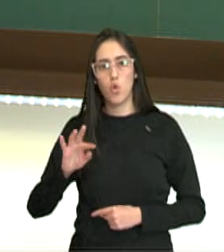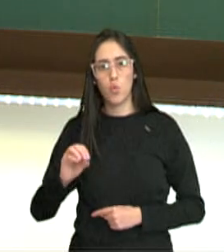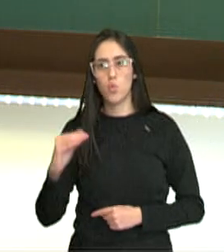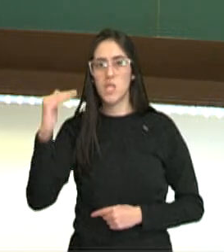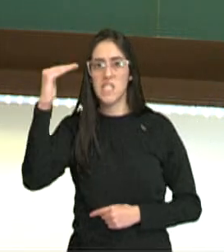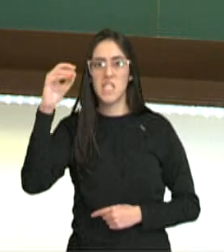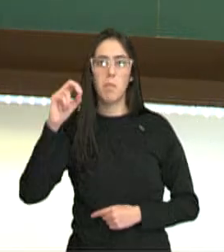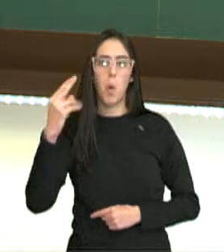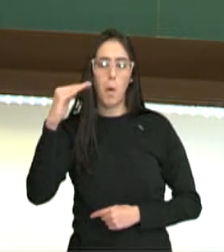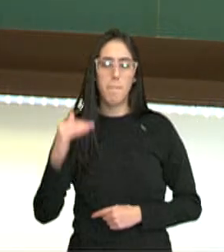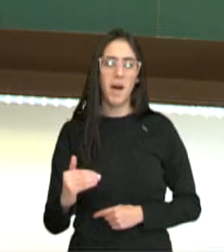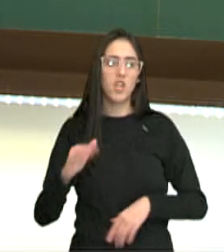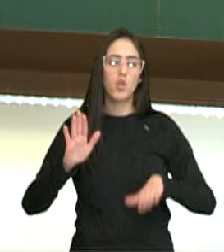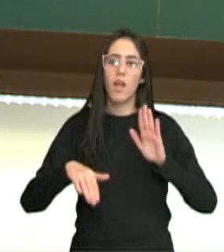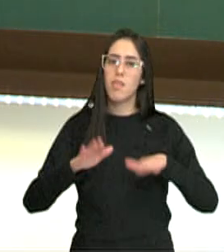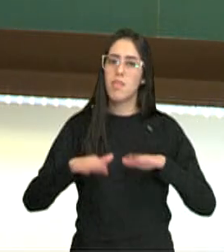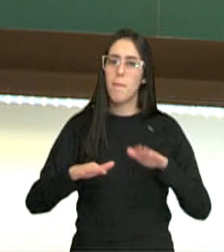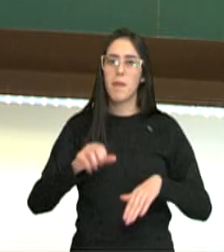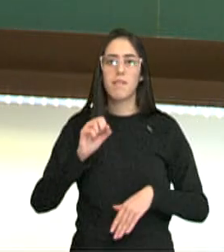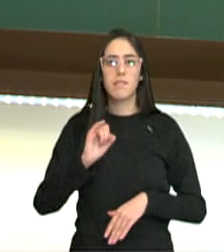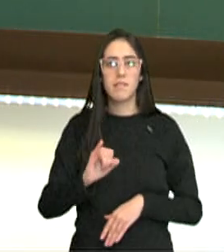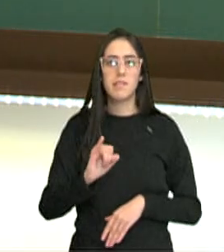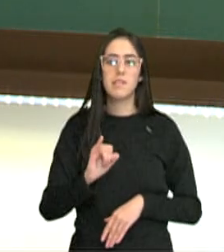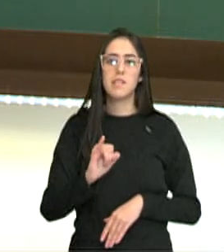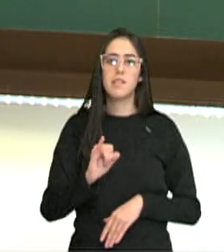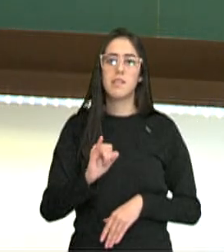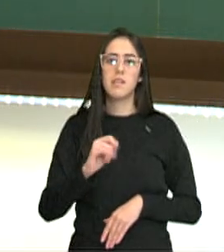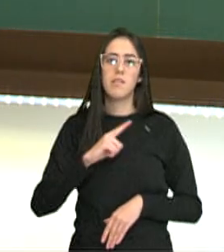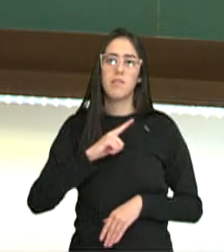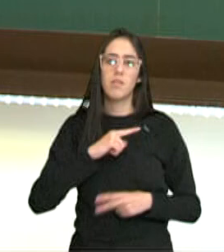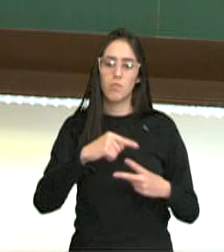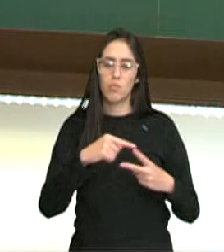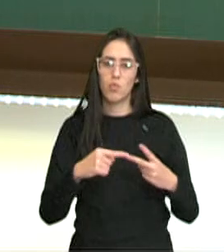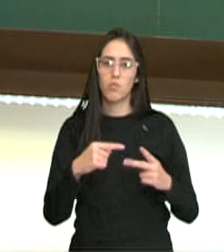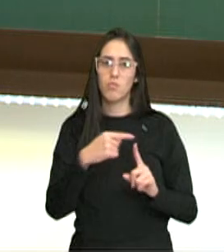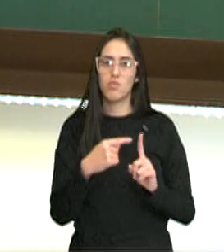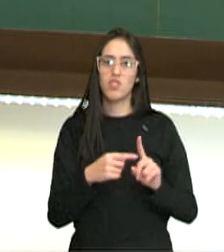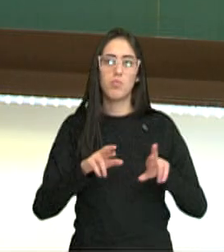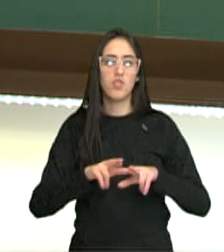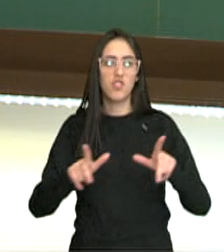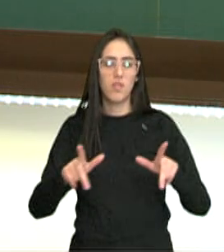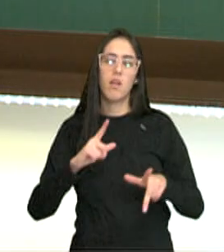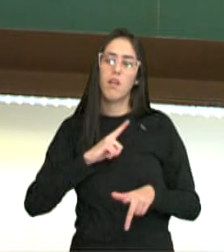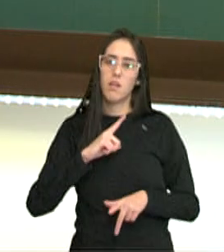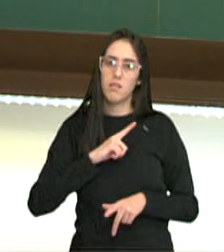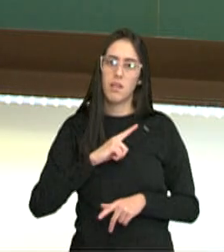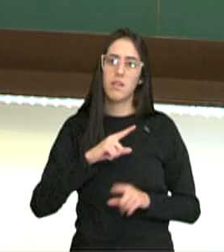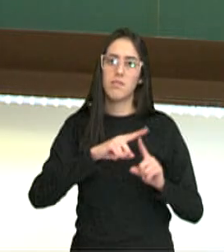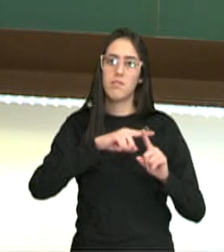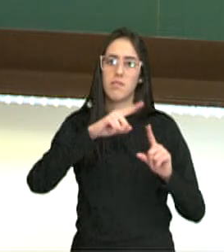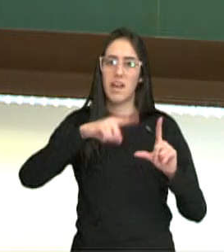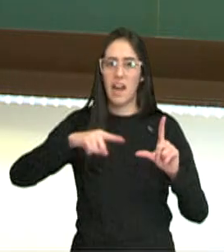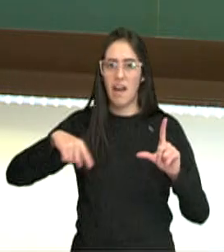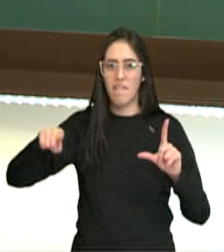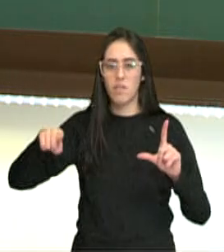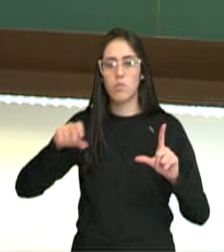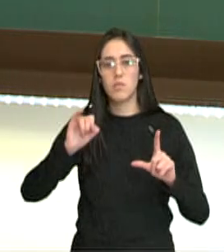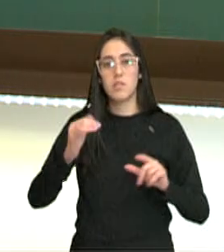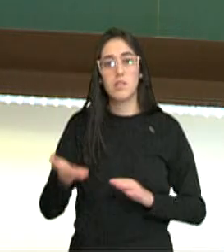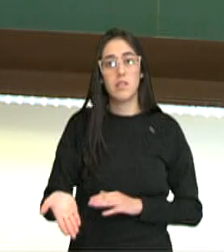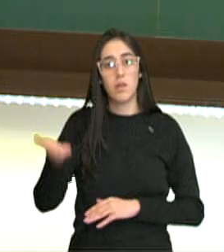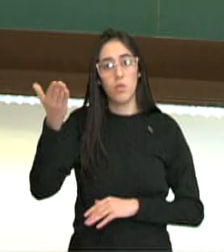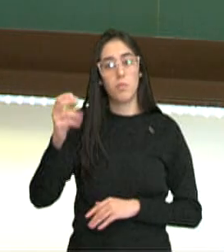baixo, depende se a nossa reação é endotérmica ou exotérmica. Vamos ter essa diferença aí nos gráficos, vendo se teve